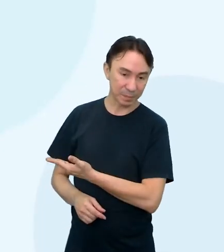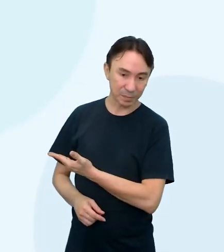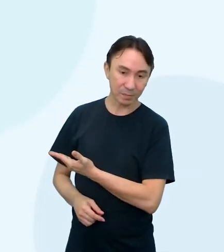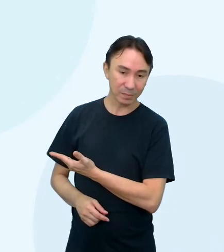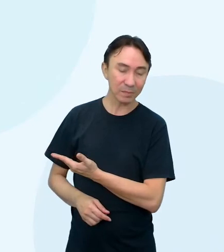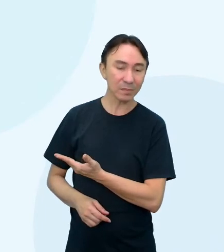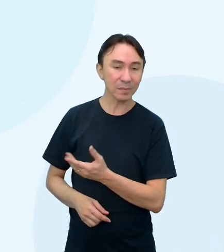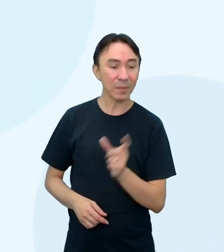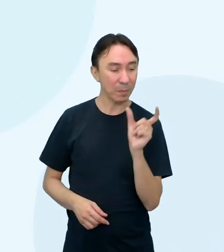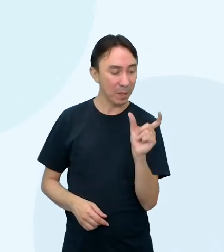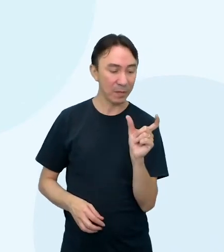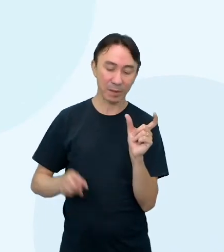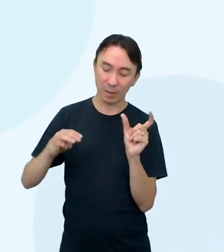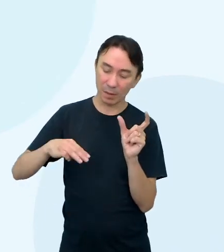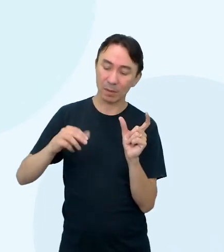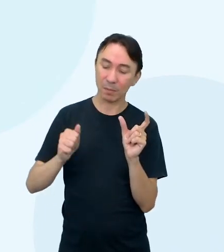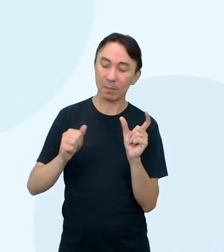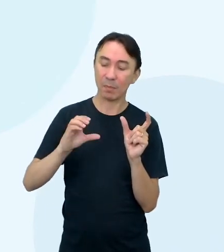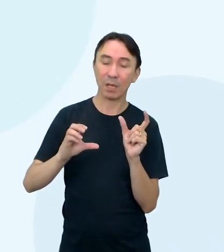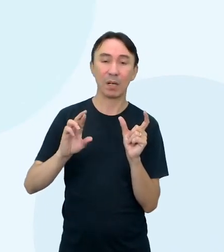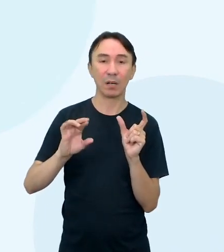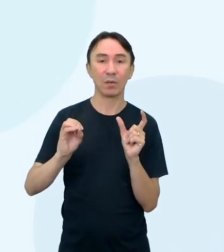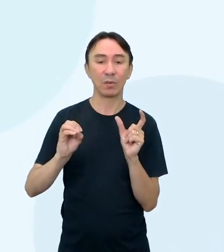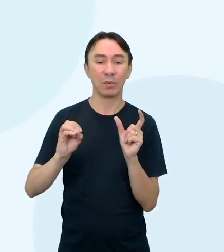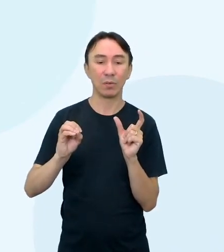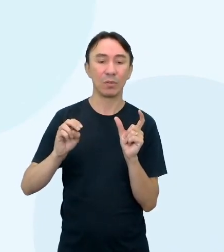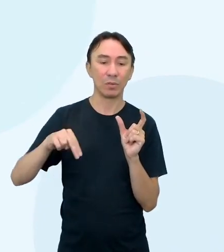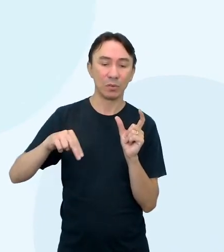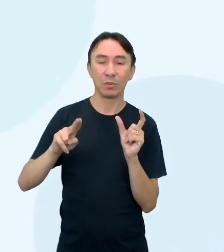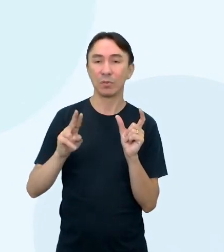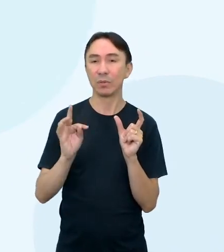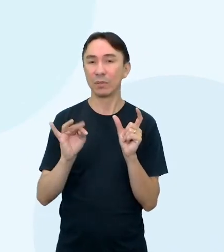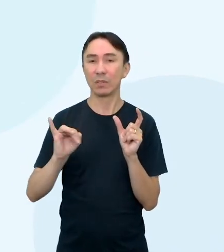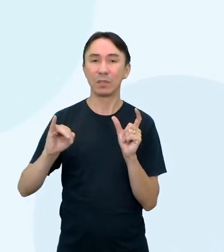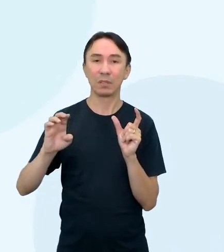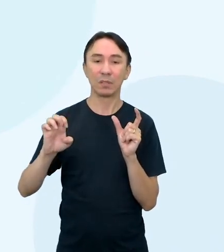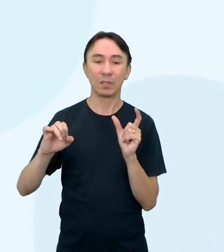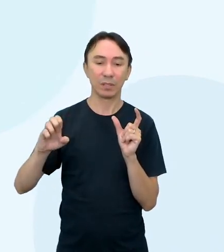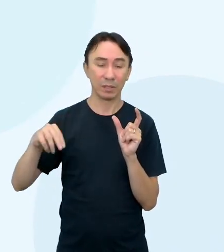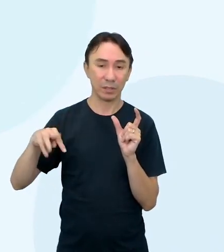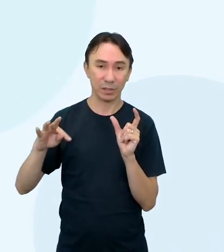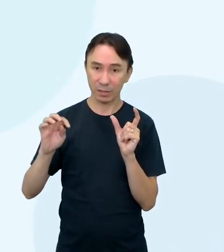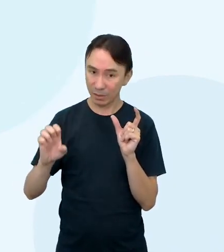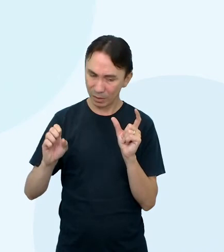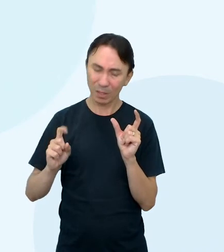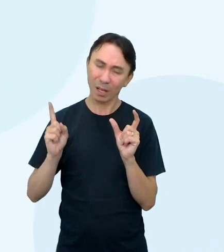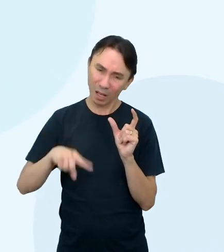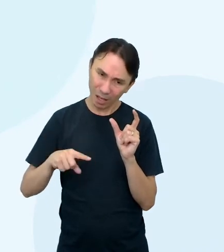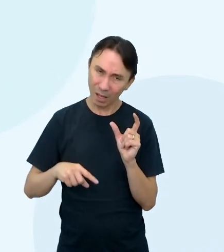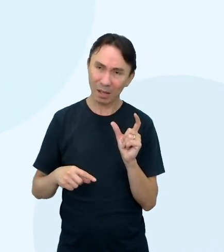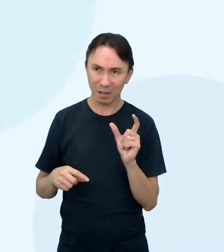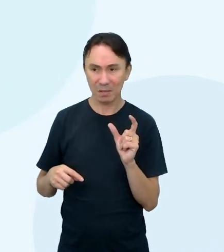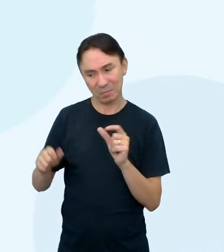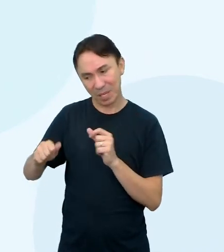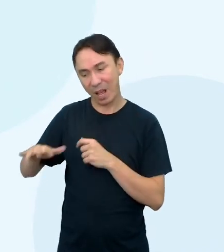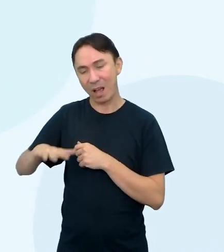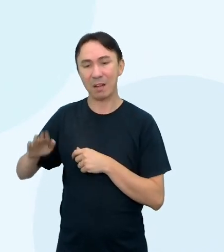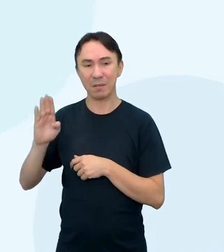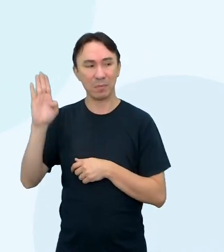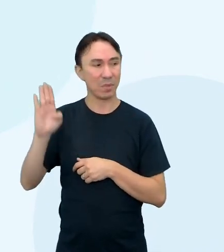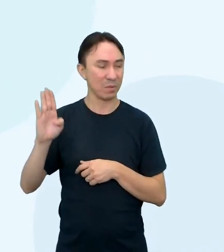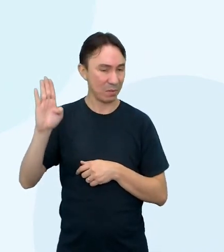levado para a parte biológica, né? Que vai contribuir para as plantas, então são substâncias